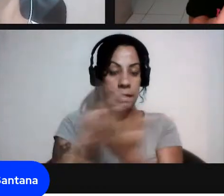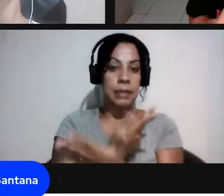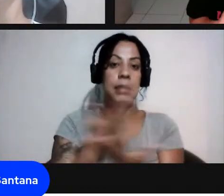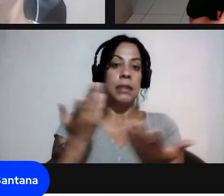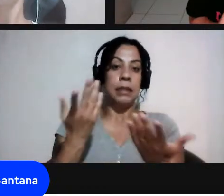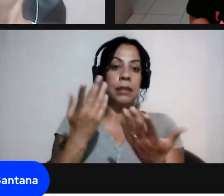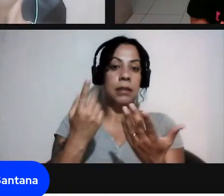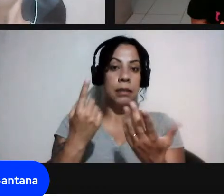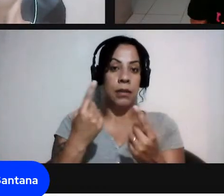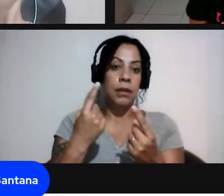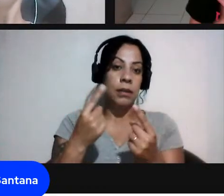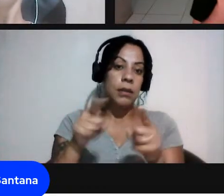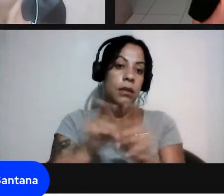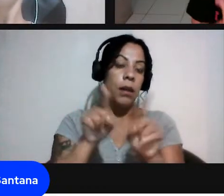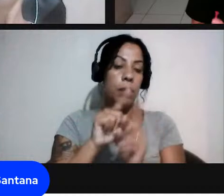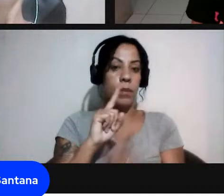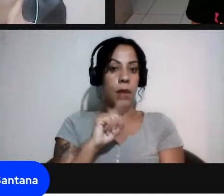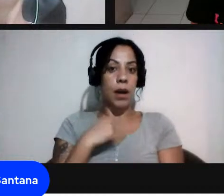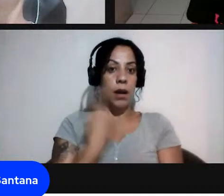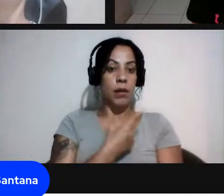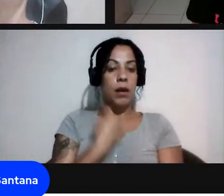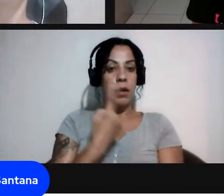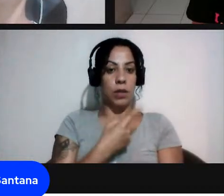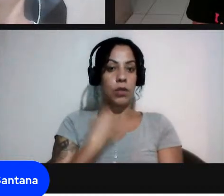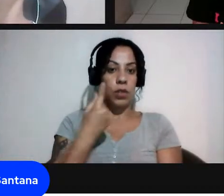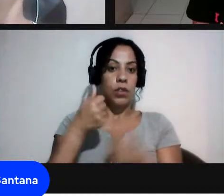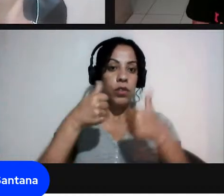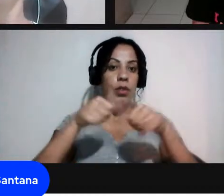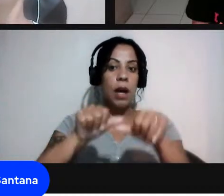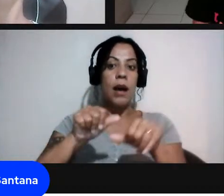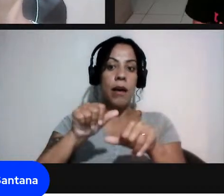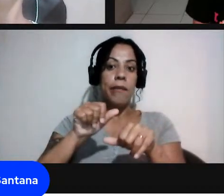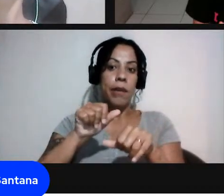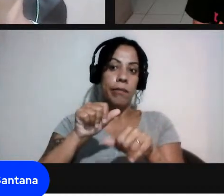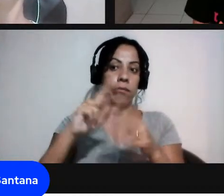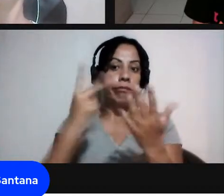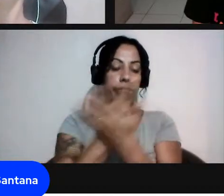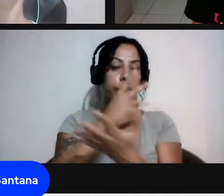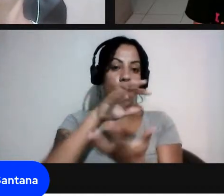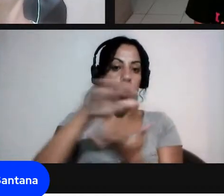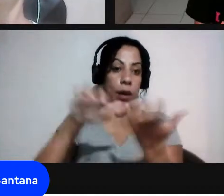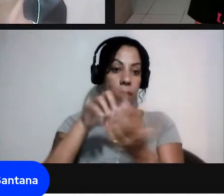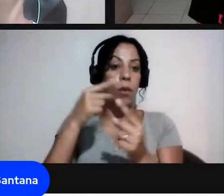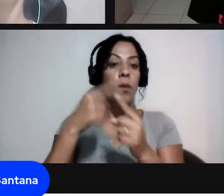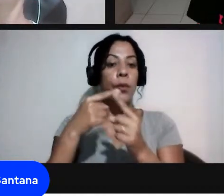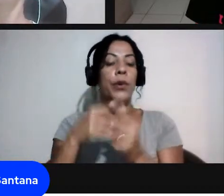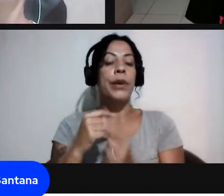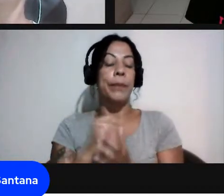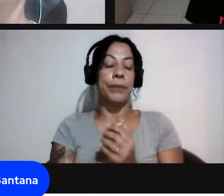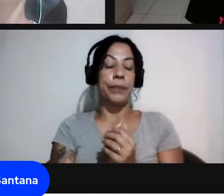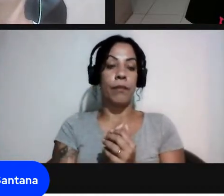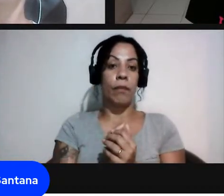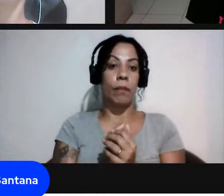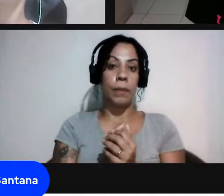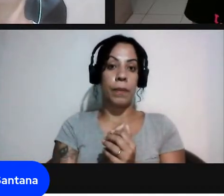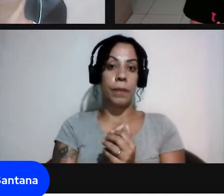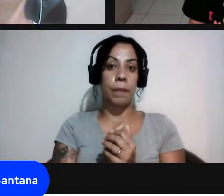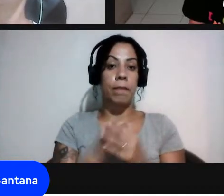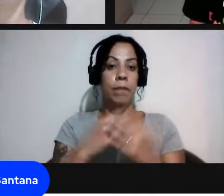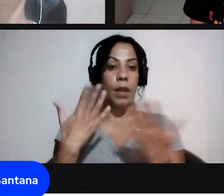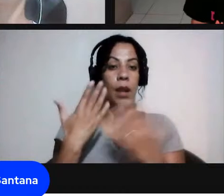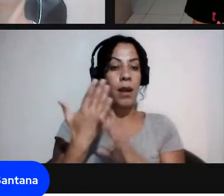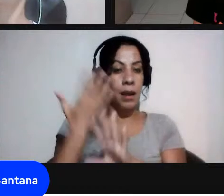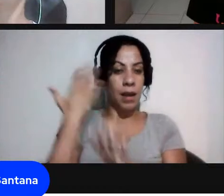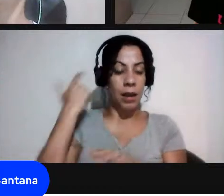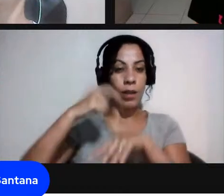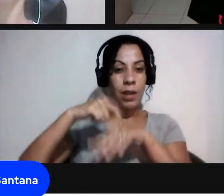gente também estar em situação de greve, porque o que acontece? Naquela